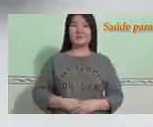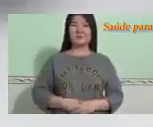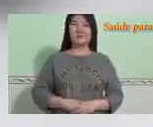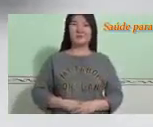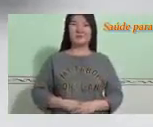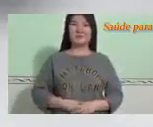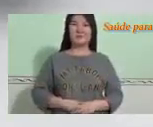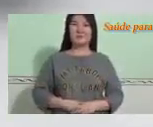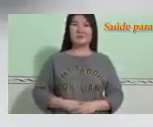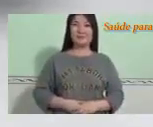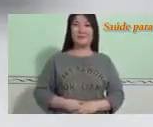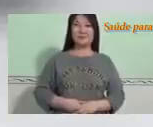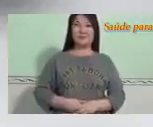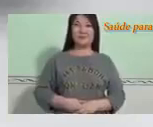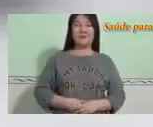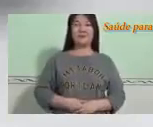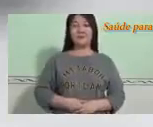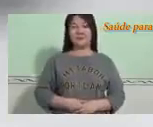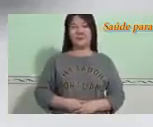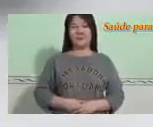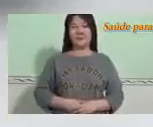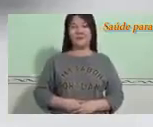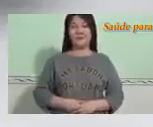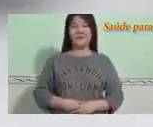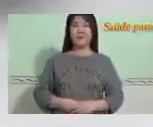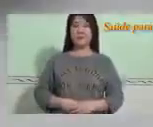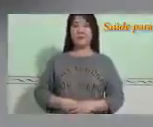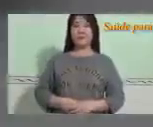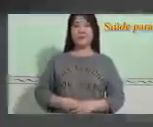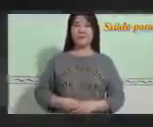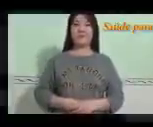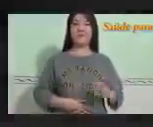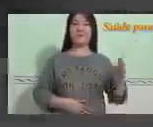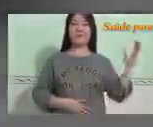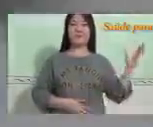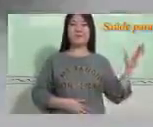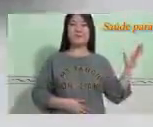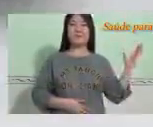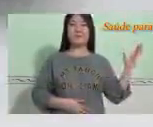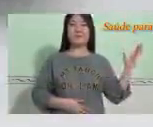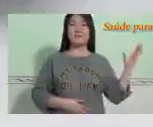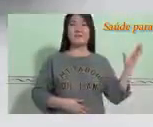NEROD-AQULSQZOSA nas piscinas, vírgula, poder ajudar a conseguir o silêncio necessário para dormir.